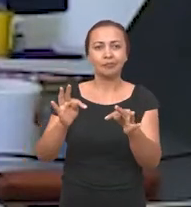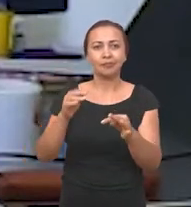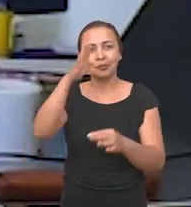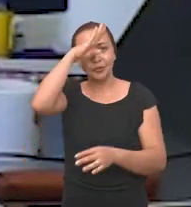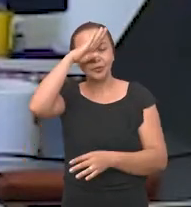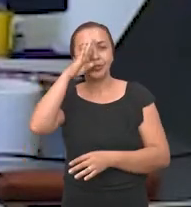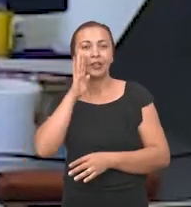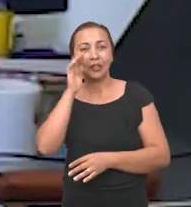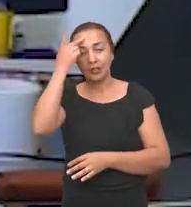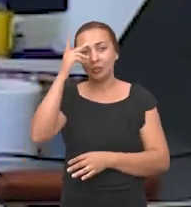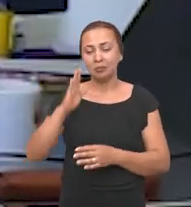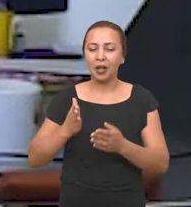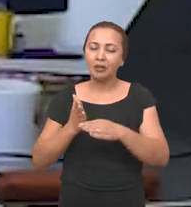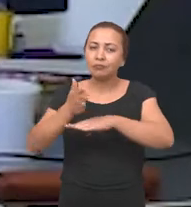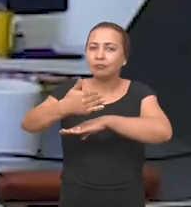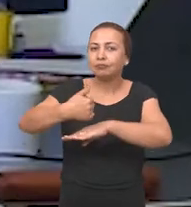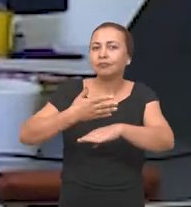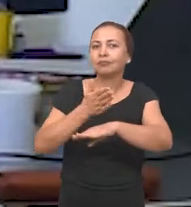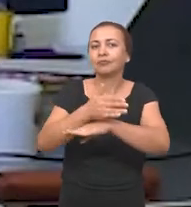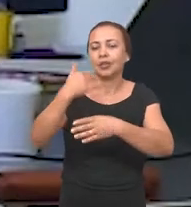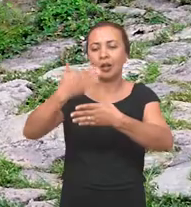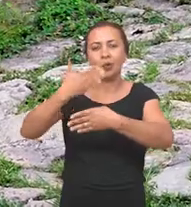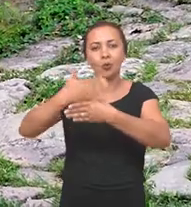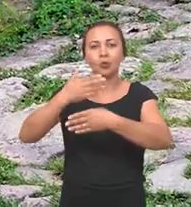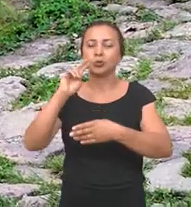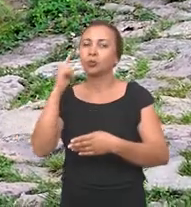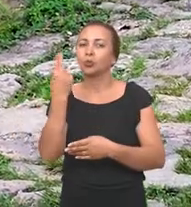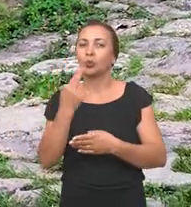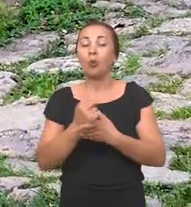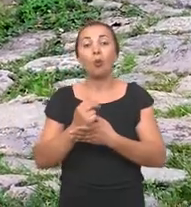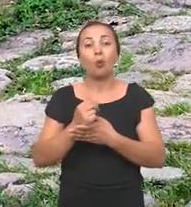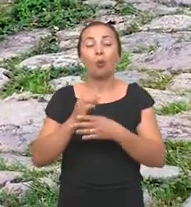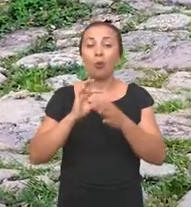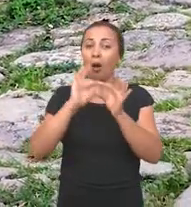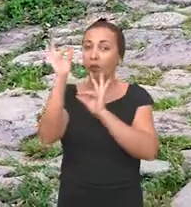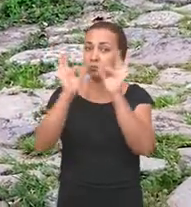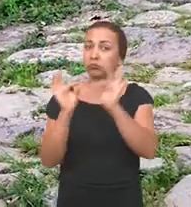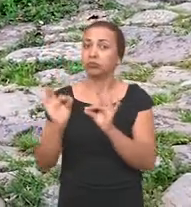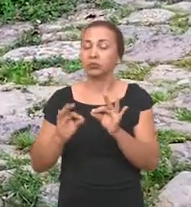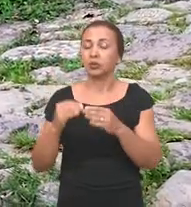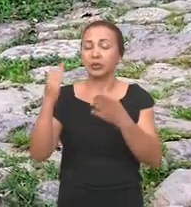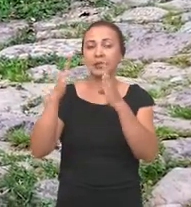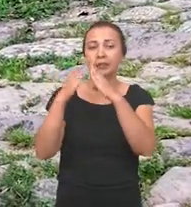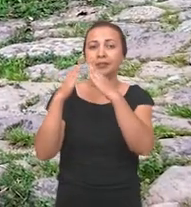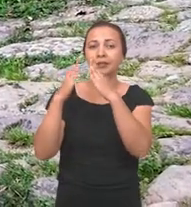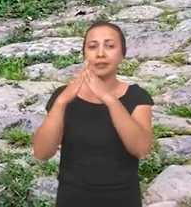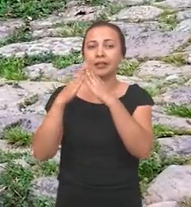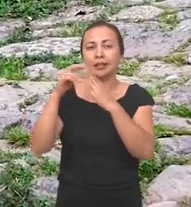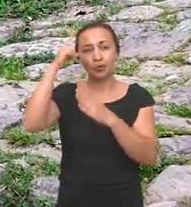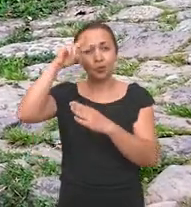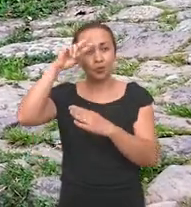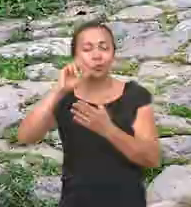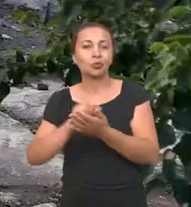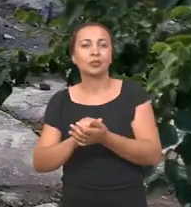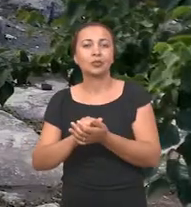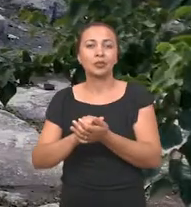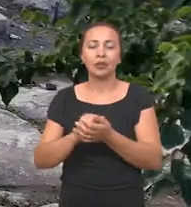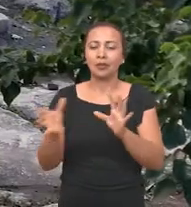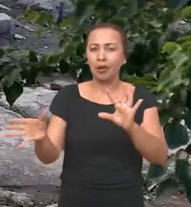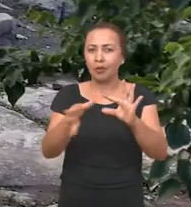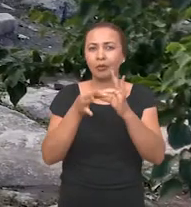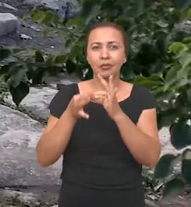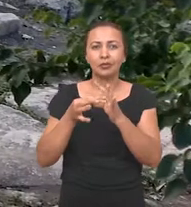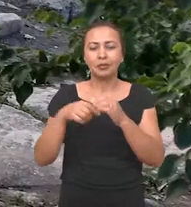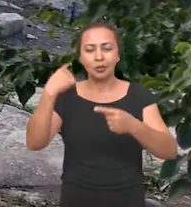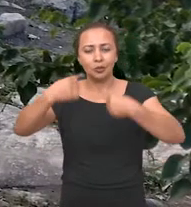técnica gratuita para viabilizar a construção ou a reforma das suas casas. E aí a gente, nesse projeto, está conectando